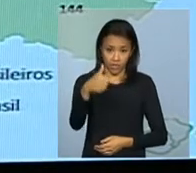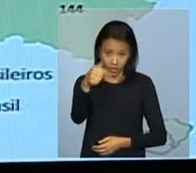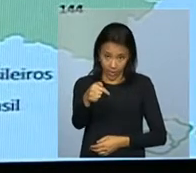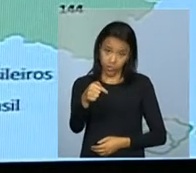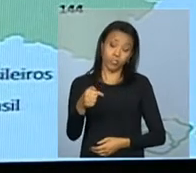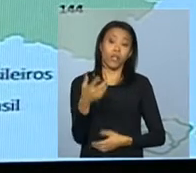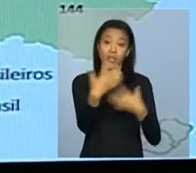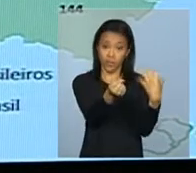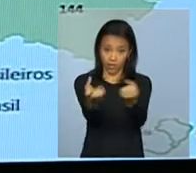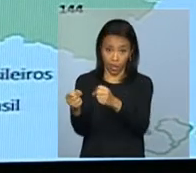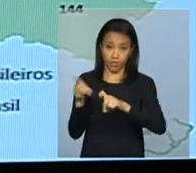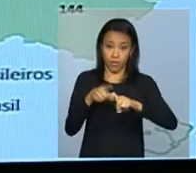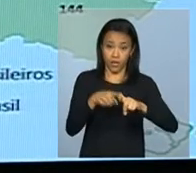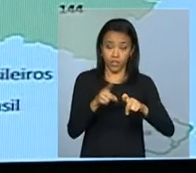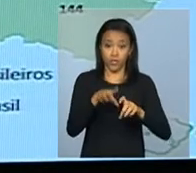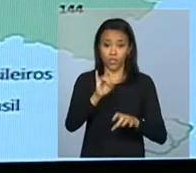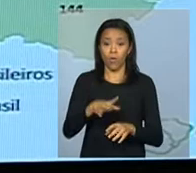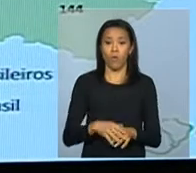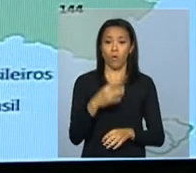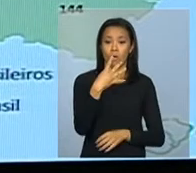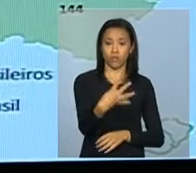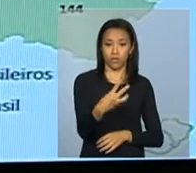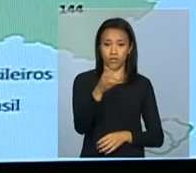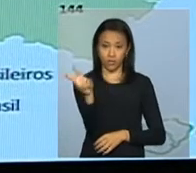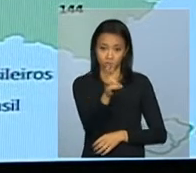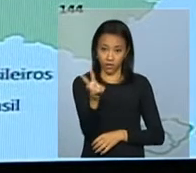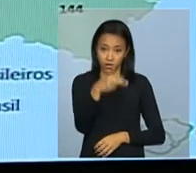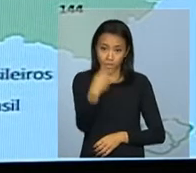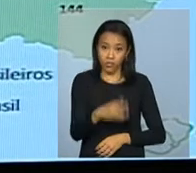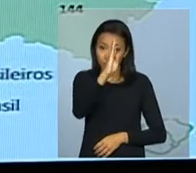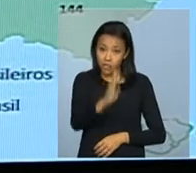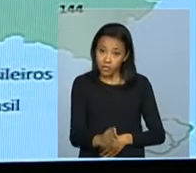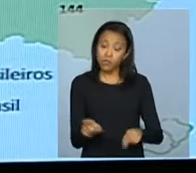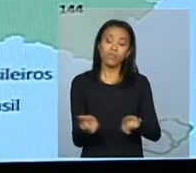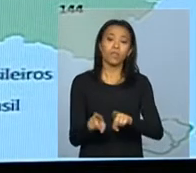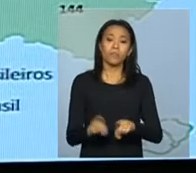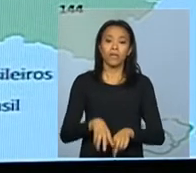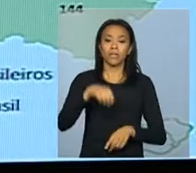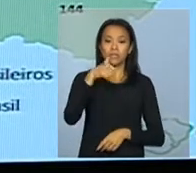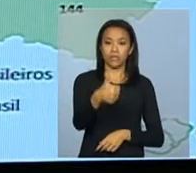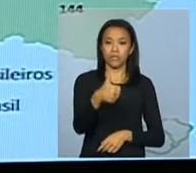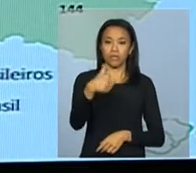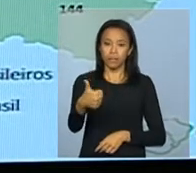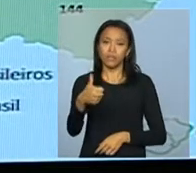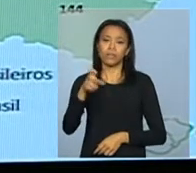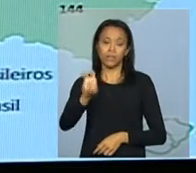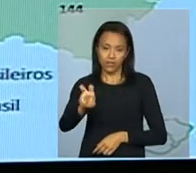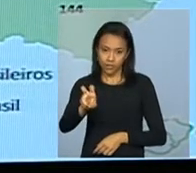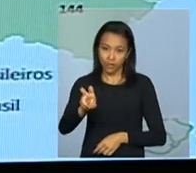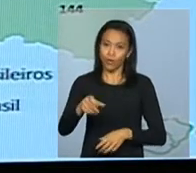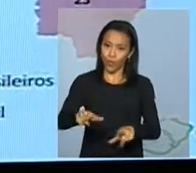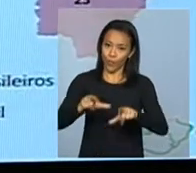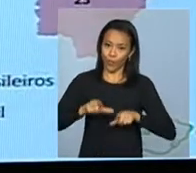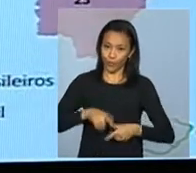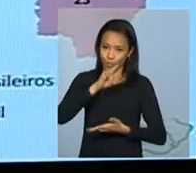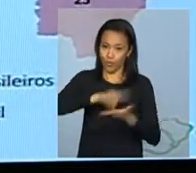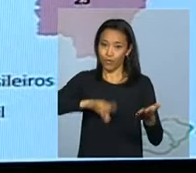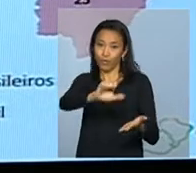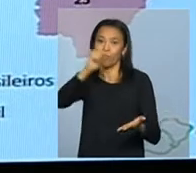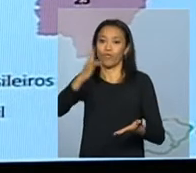participação no programa sendo 433 brasileiros e 115 com registro profissional fora do Brasil